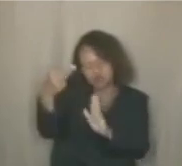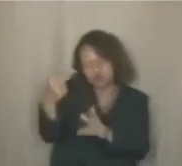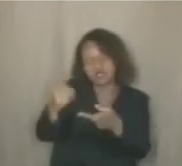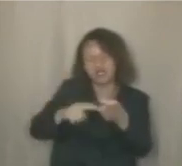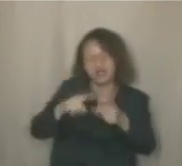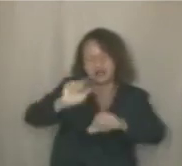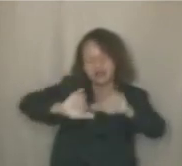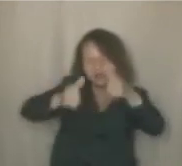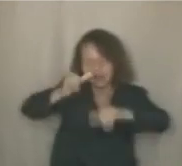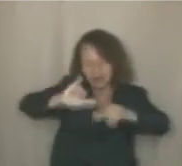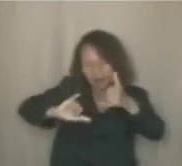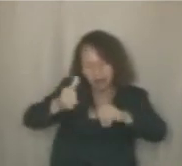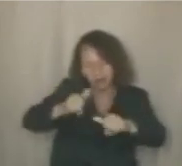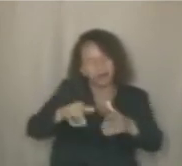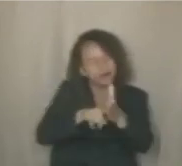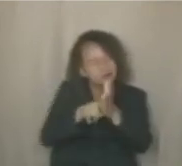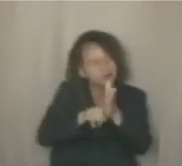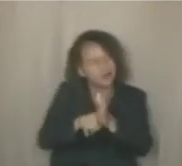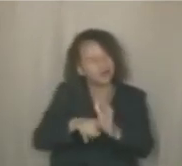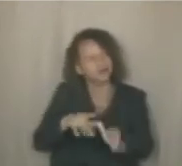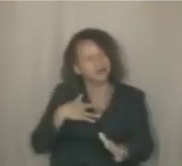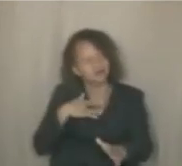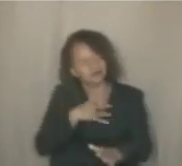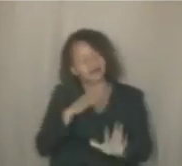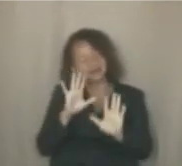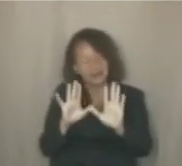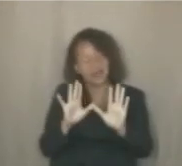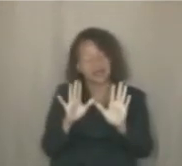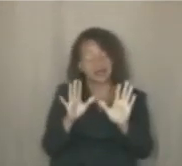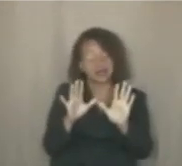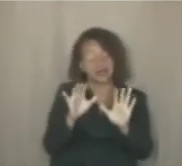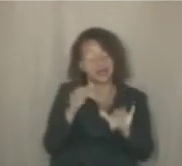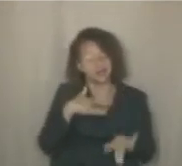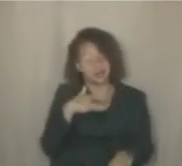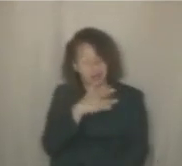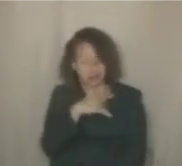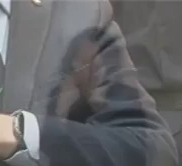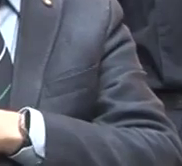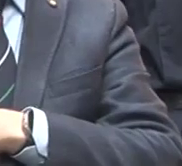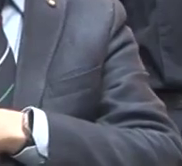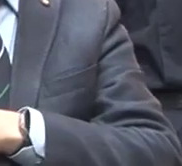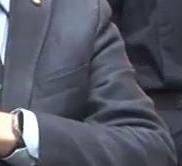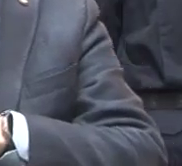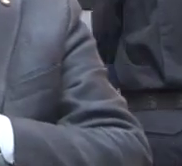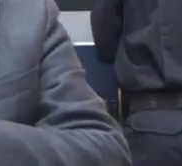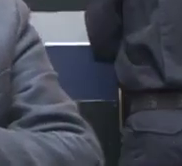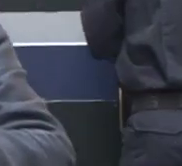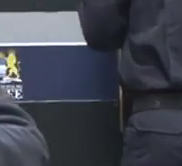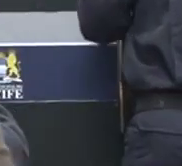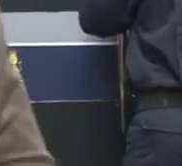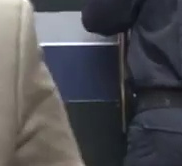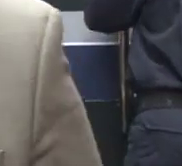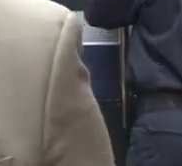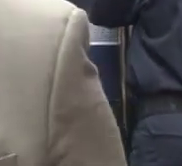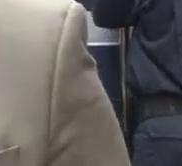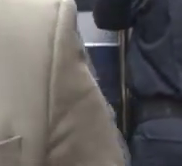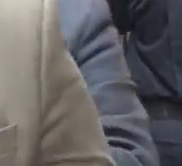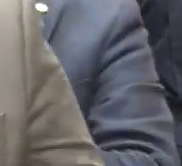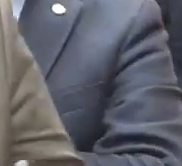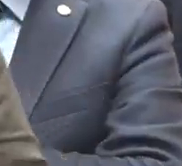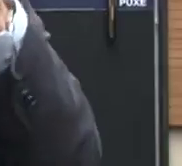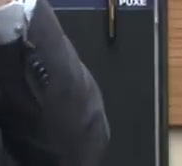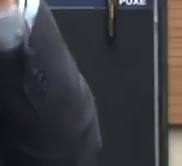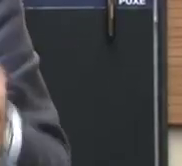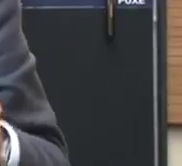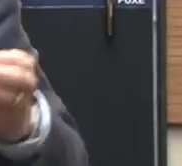de ambulatórios. Esse é o contraste da saúde do nosso Estado. Nos apartes ao discurso, os vereadores Felipe